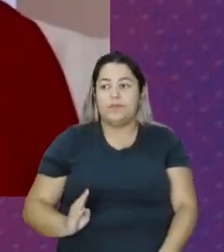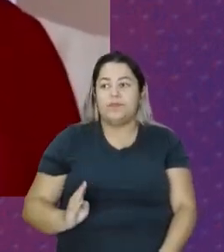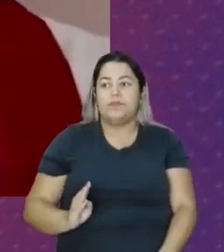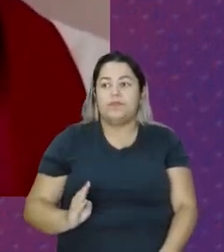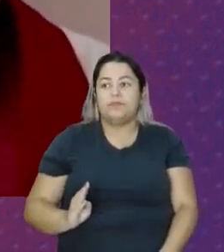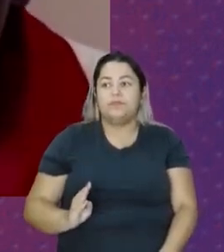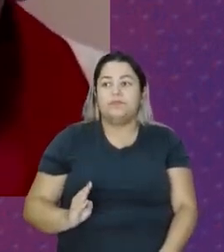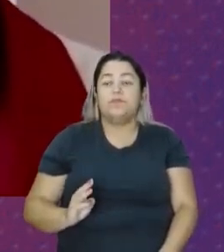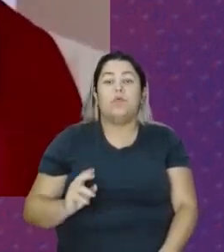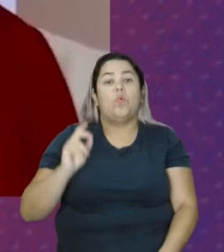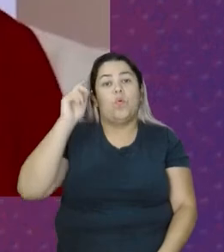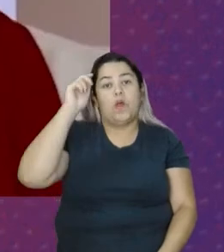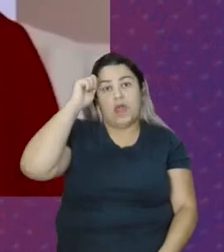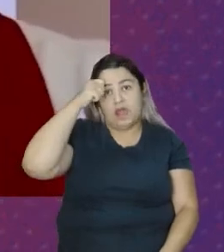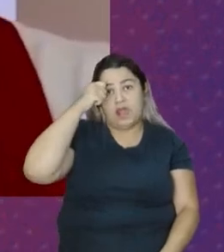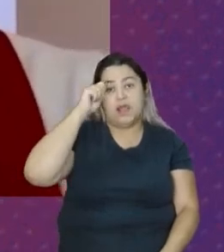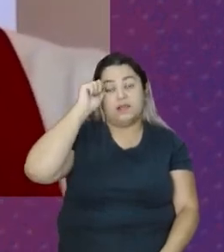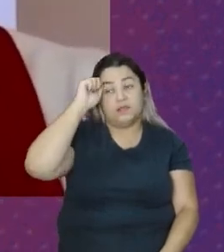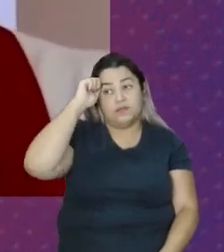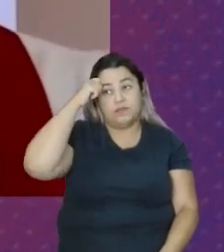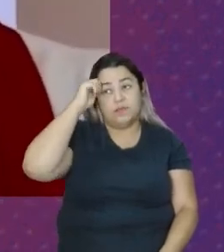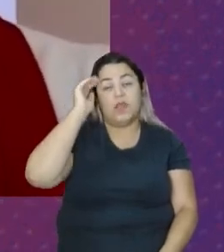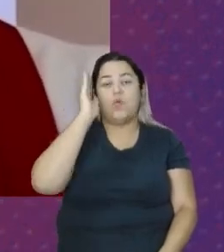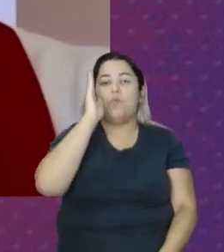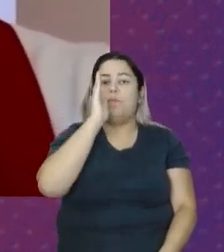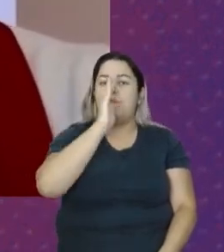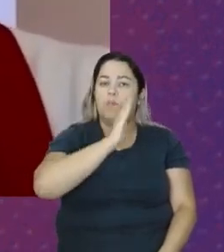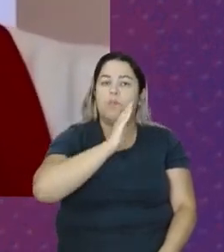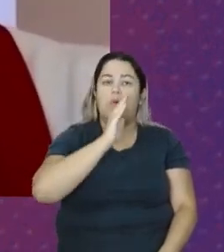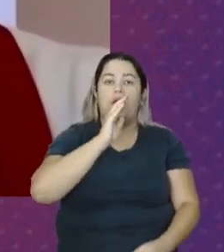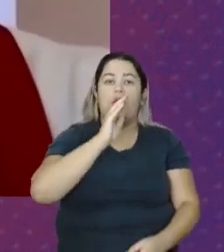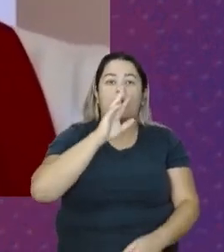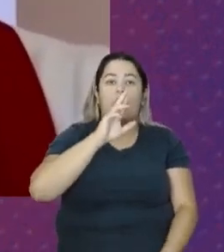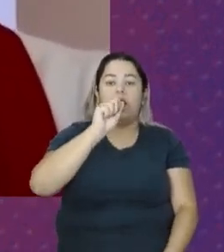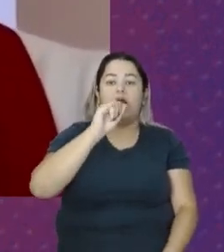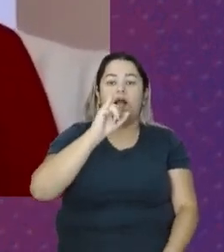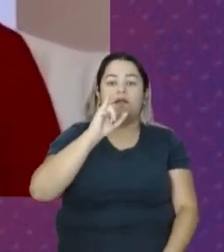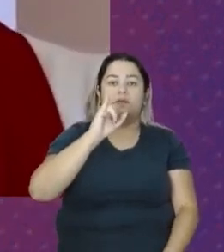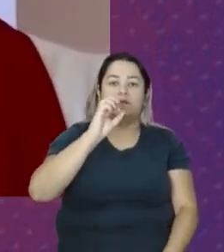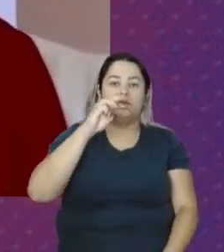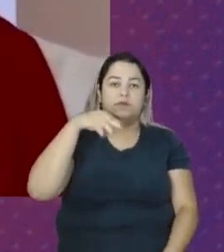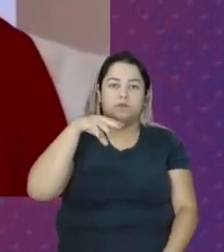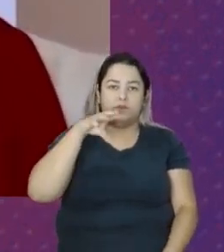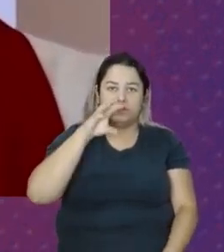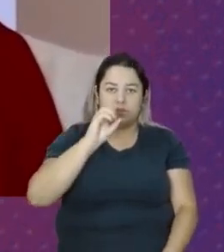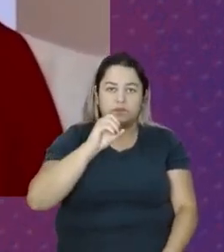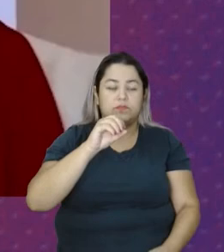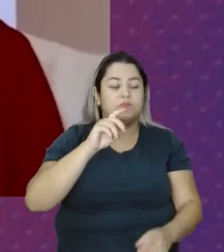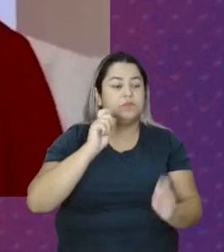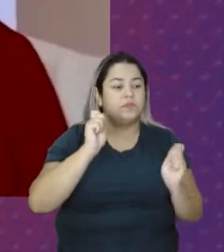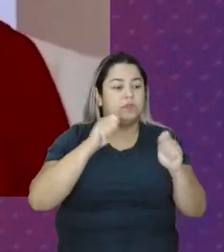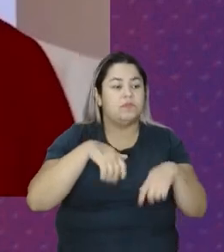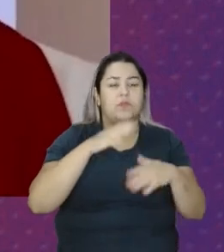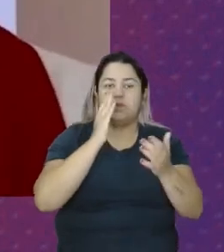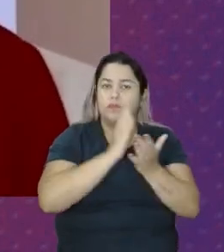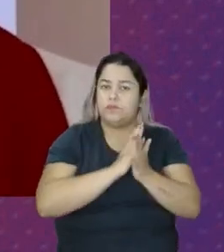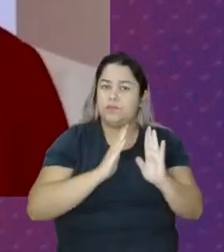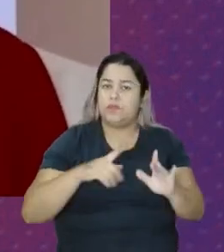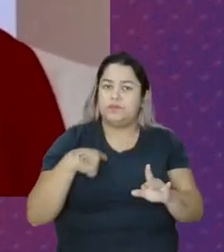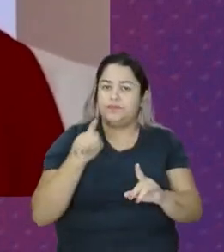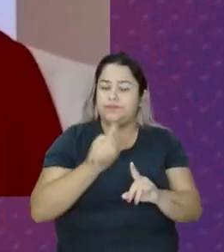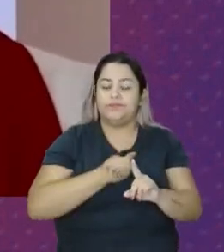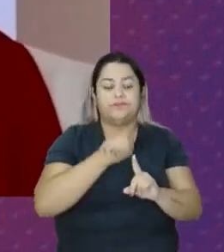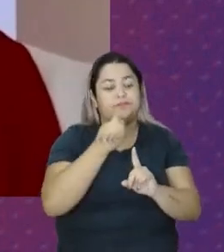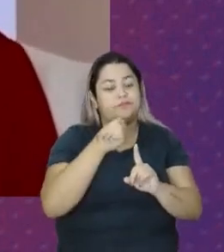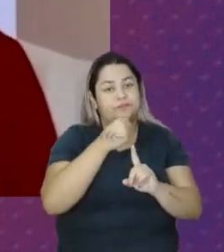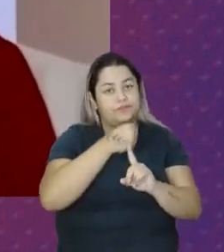que o racismo é um mal que precisava ser derrotado da nossa